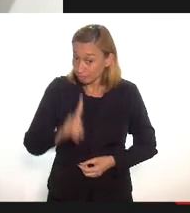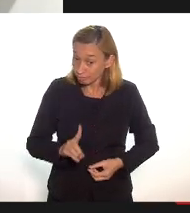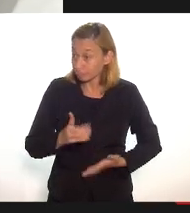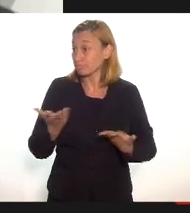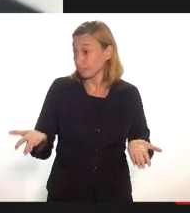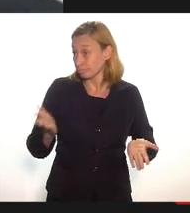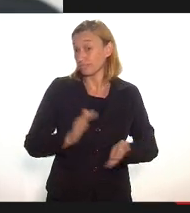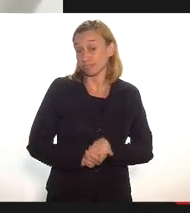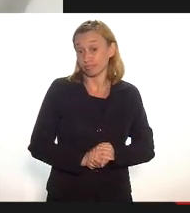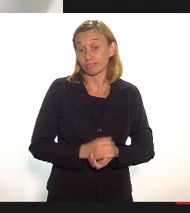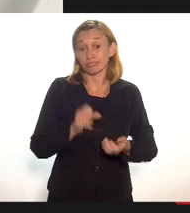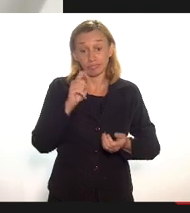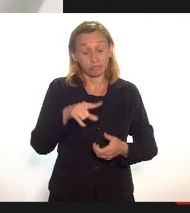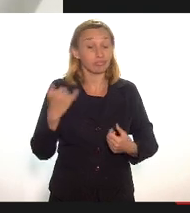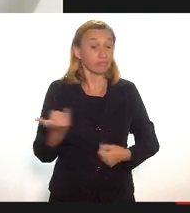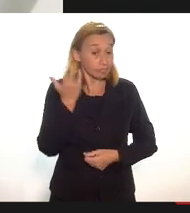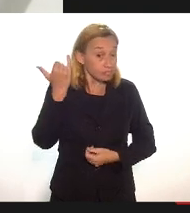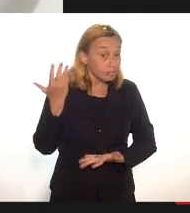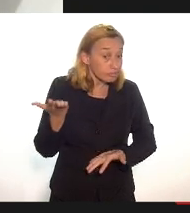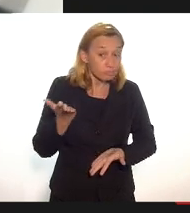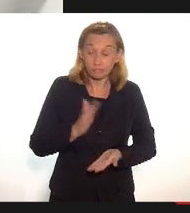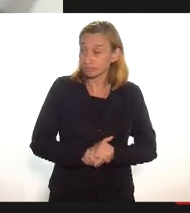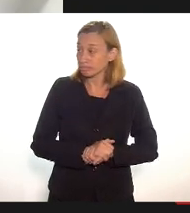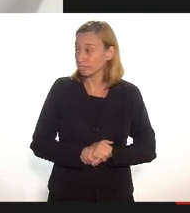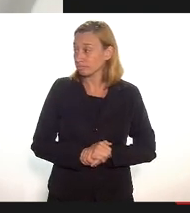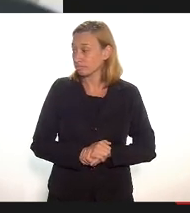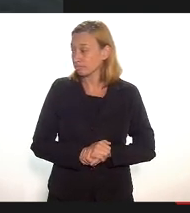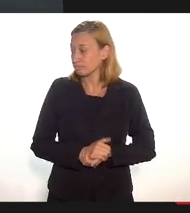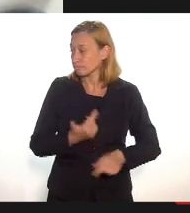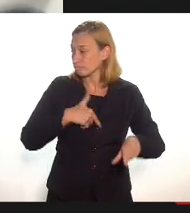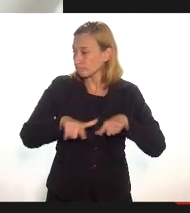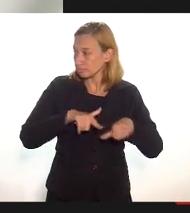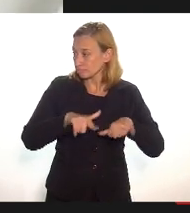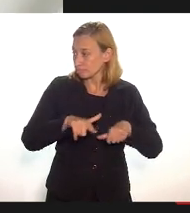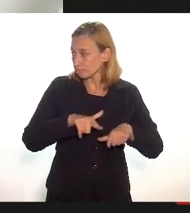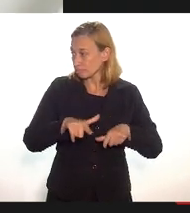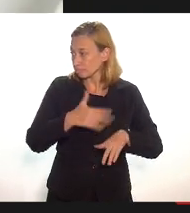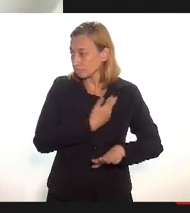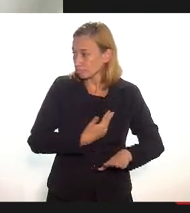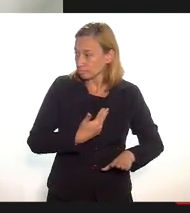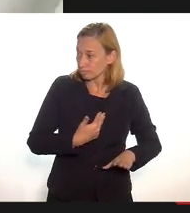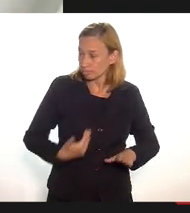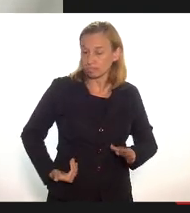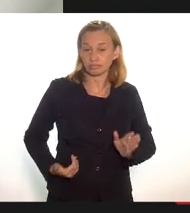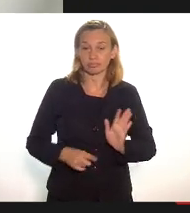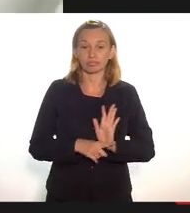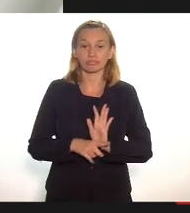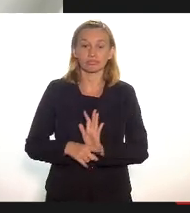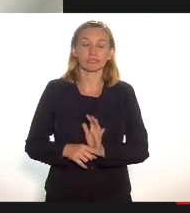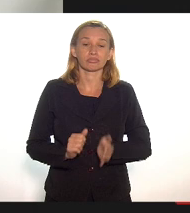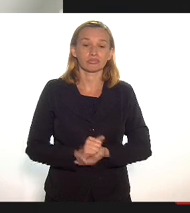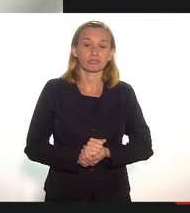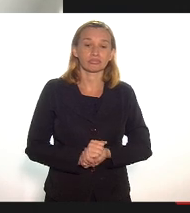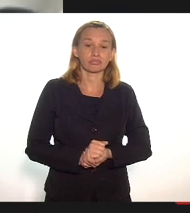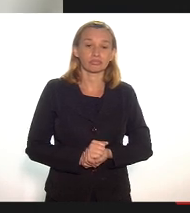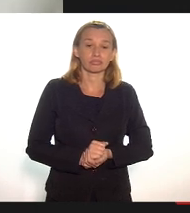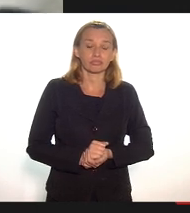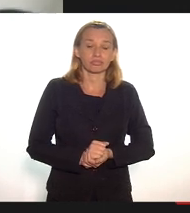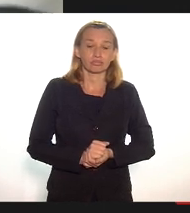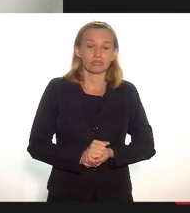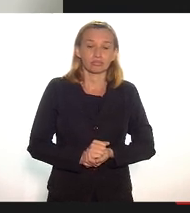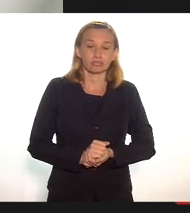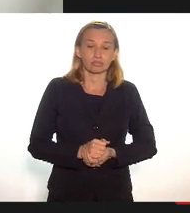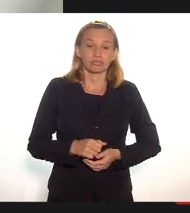invoca, que são necessárias para a prestação do serviço público. E o servidor público